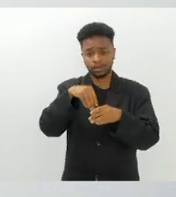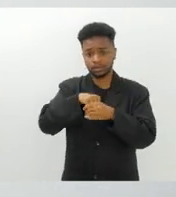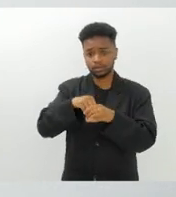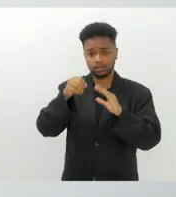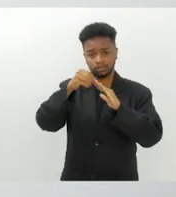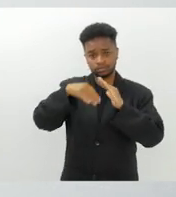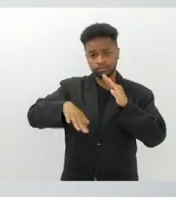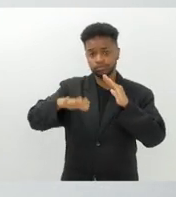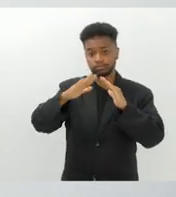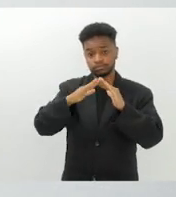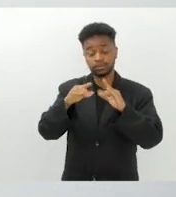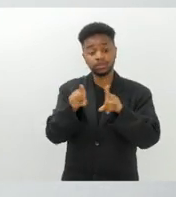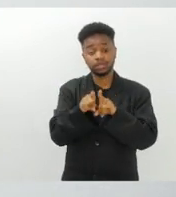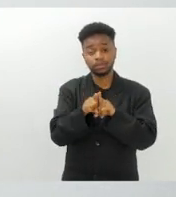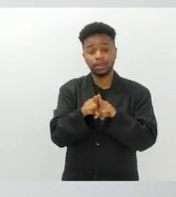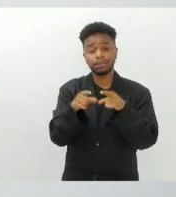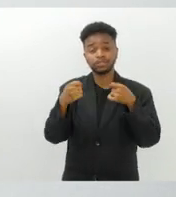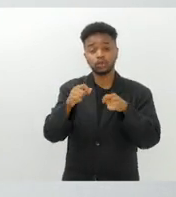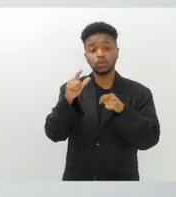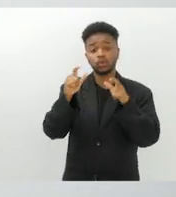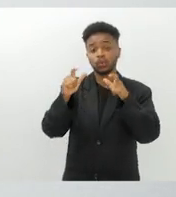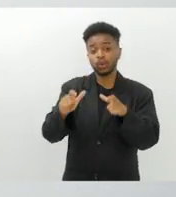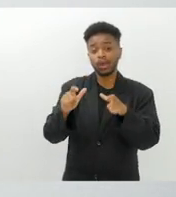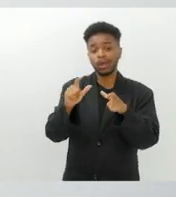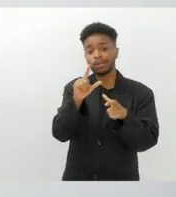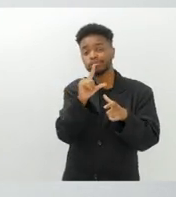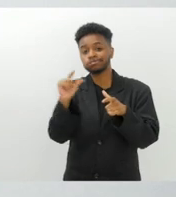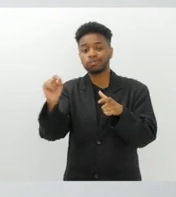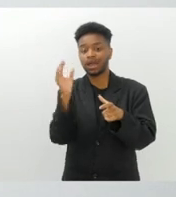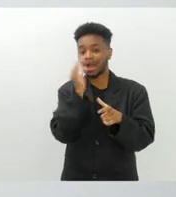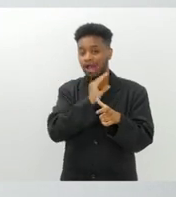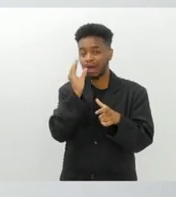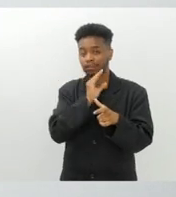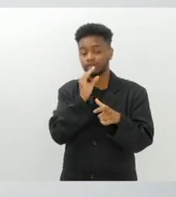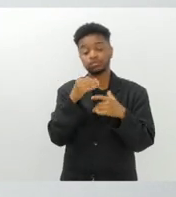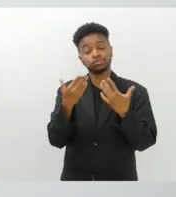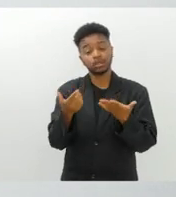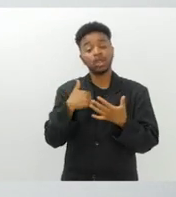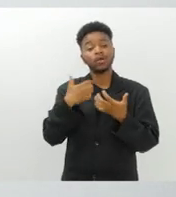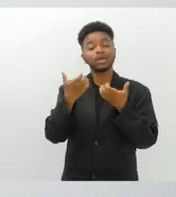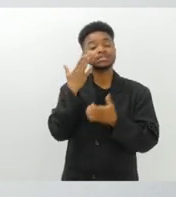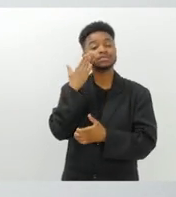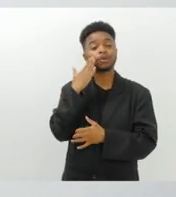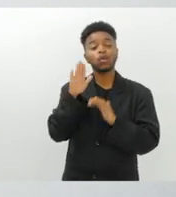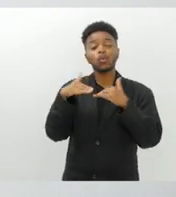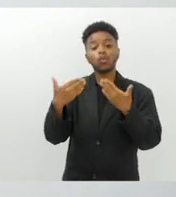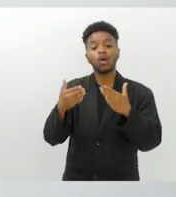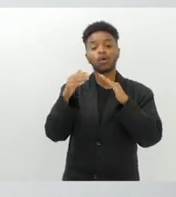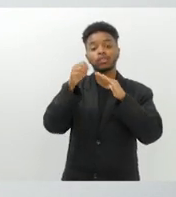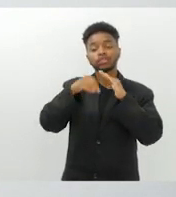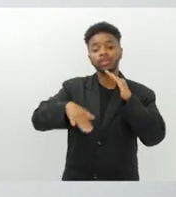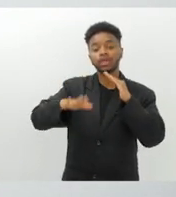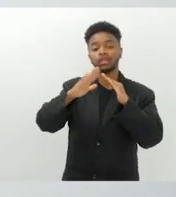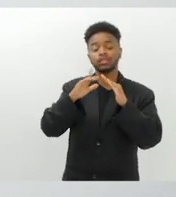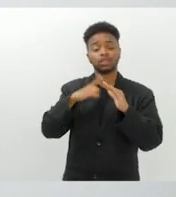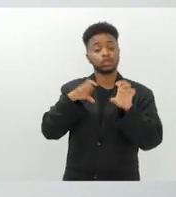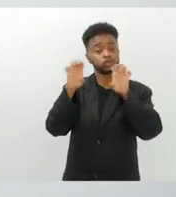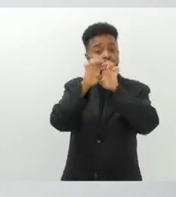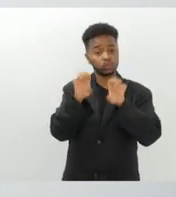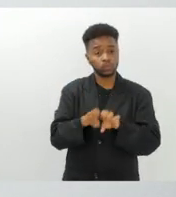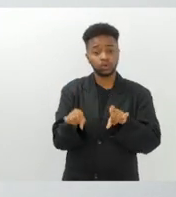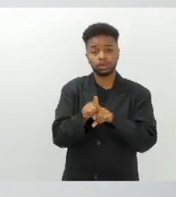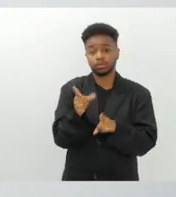inclusive uma saída de emergência. E eu gostaria de saber qual o terreiro que tem estrutura e o financeiro para fazer